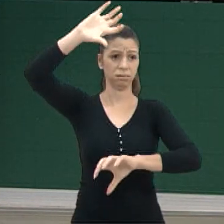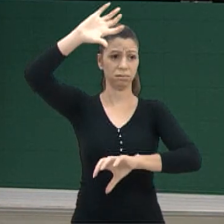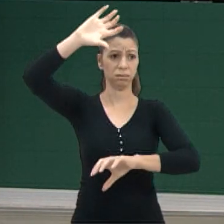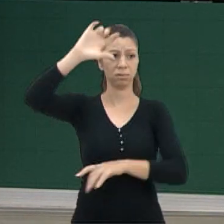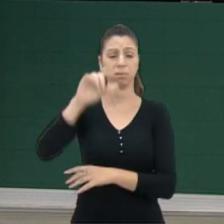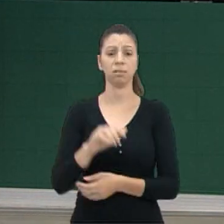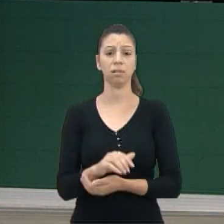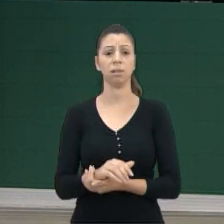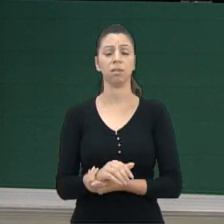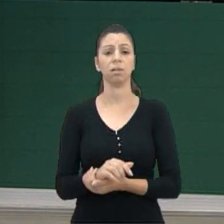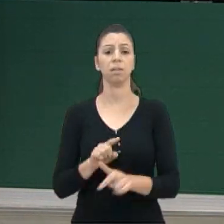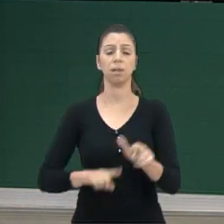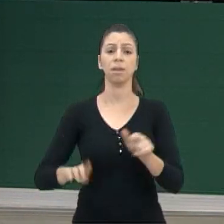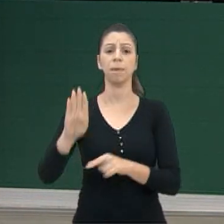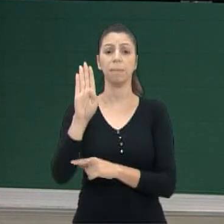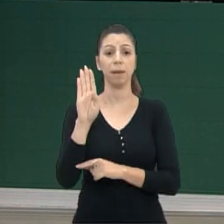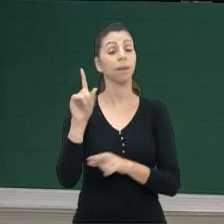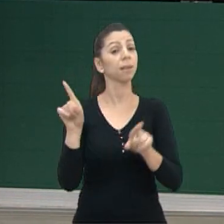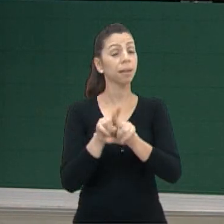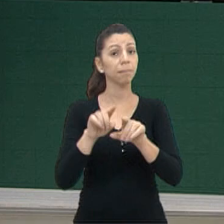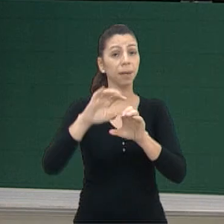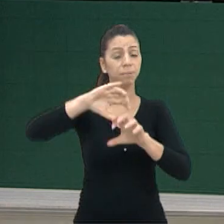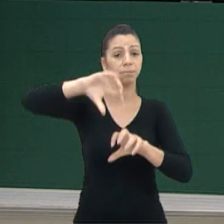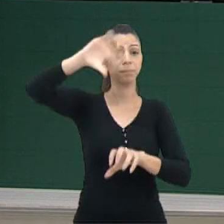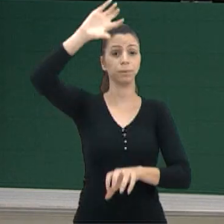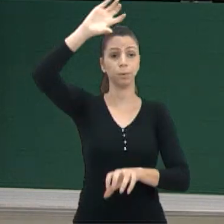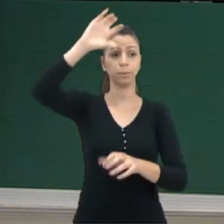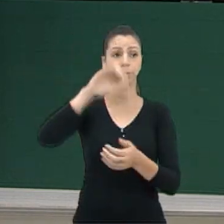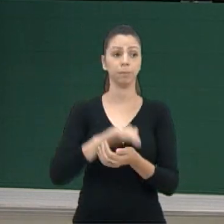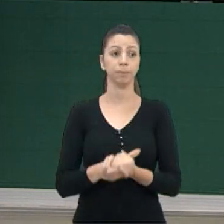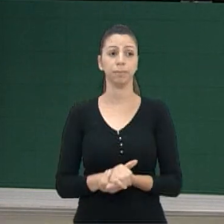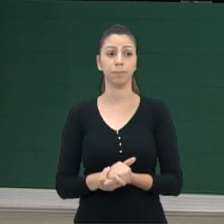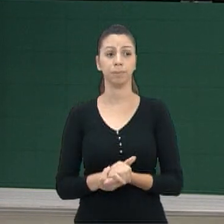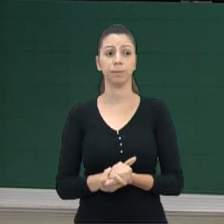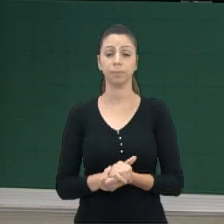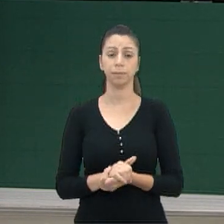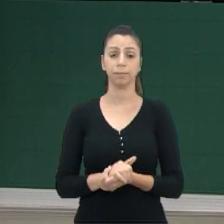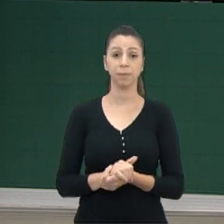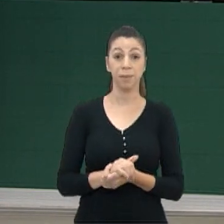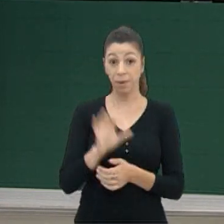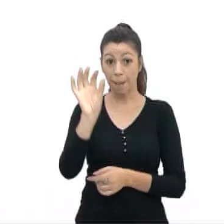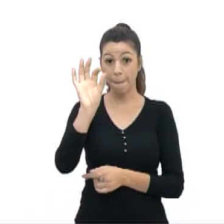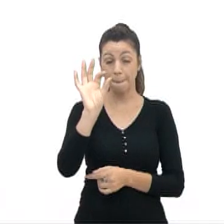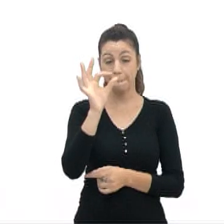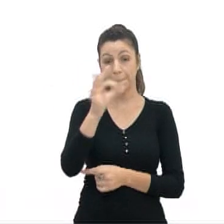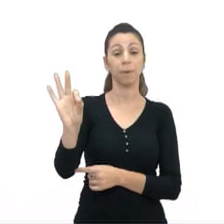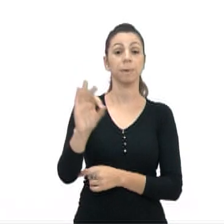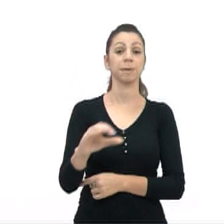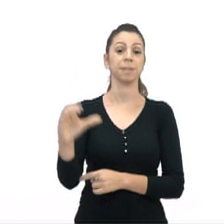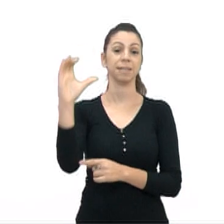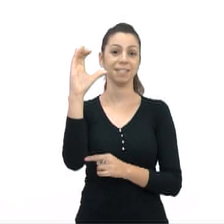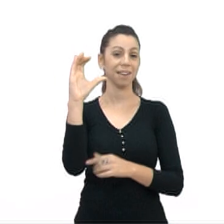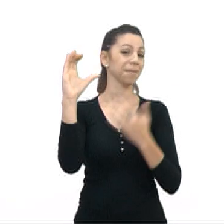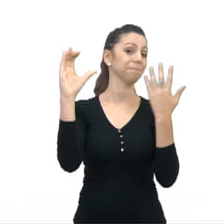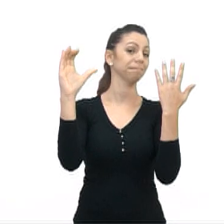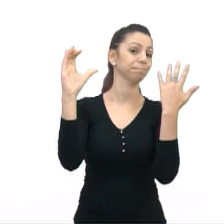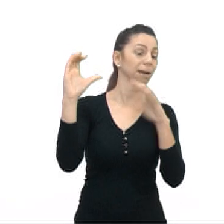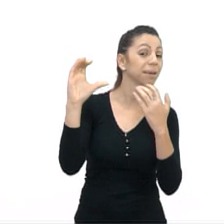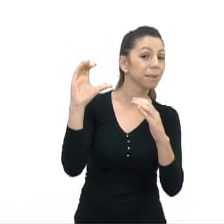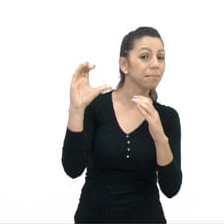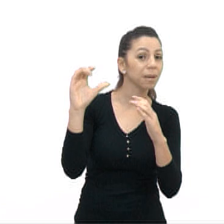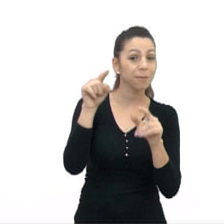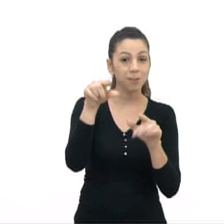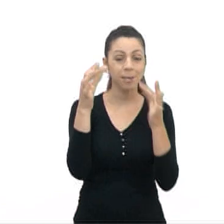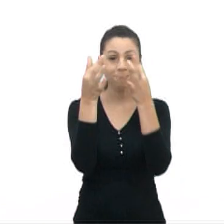porções. Pangeia? Se você marcou a letra C, parabéns, você acertou e continue